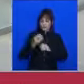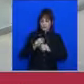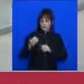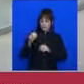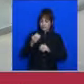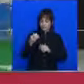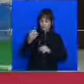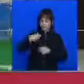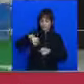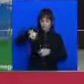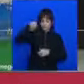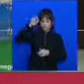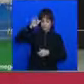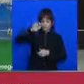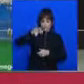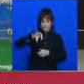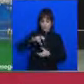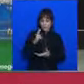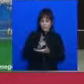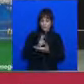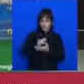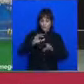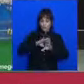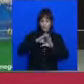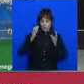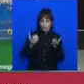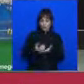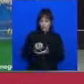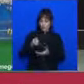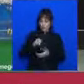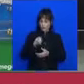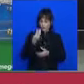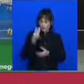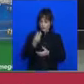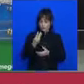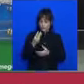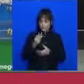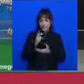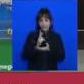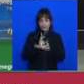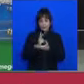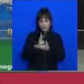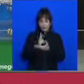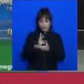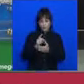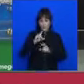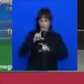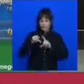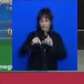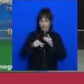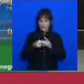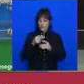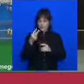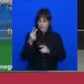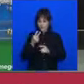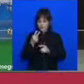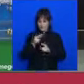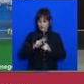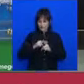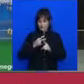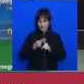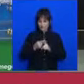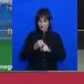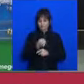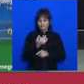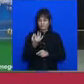as bolas no suporte em cima do mesmo Globo, ou seja, do Globo número 3, para procedermos o segundo sorteio da dupla Sena,